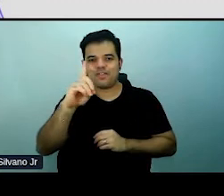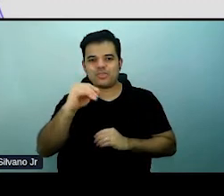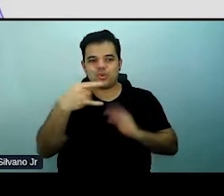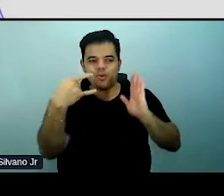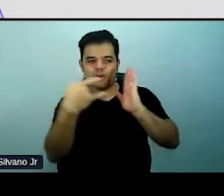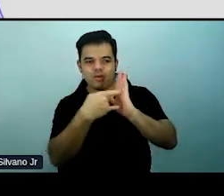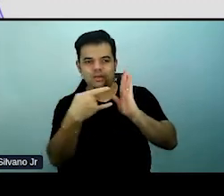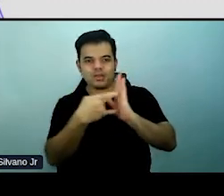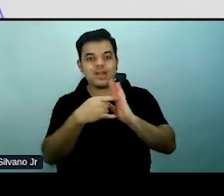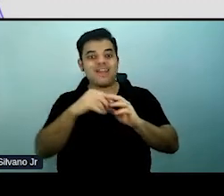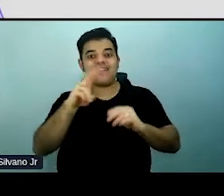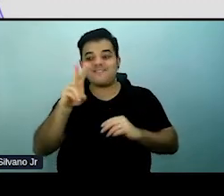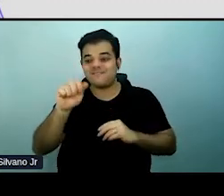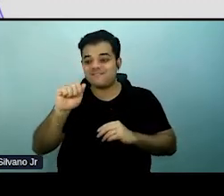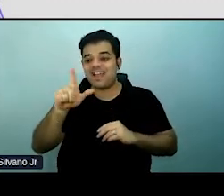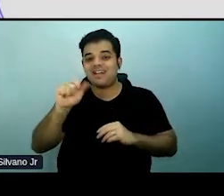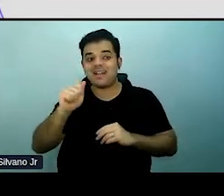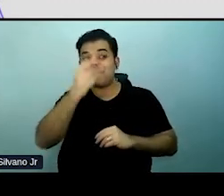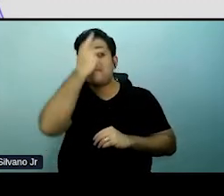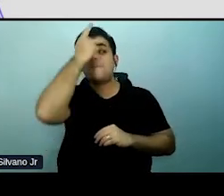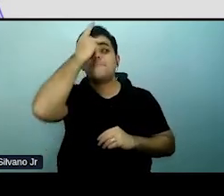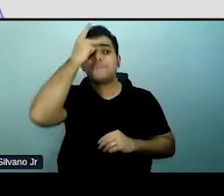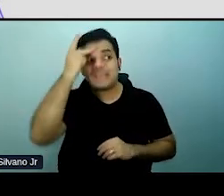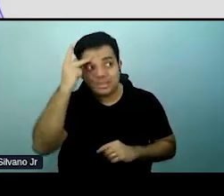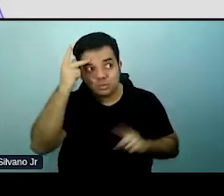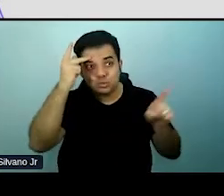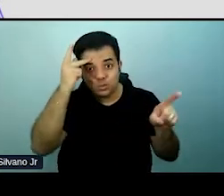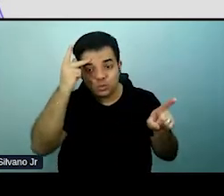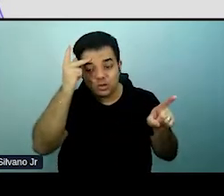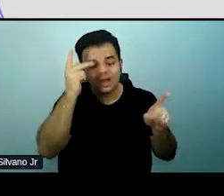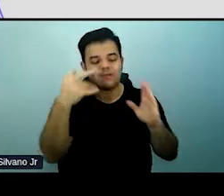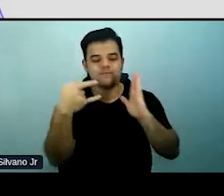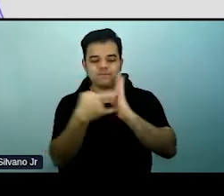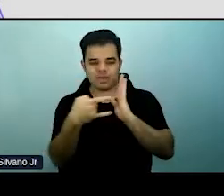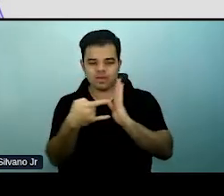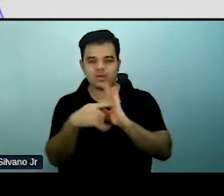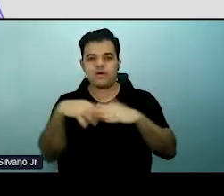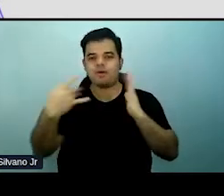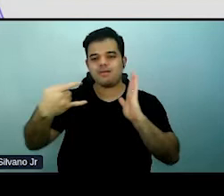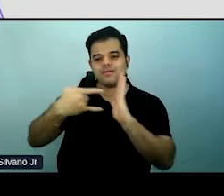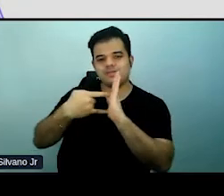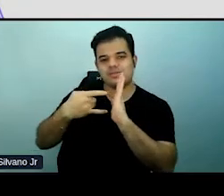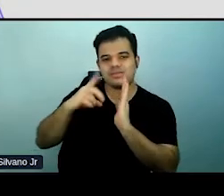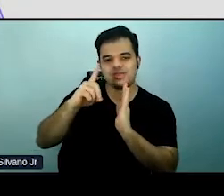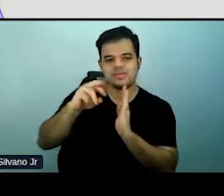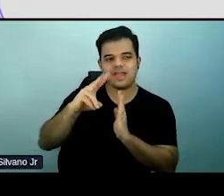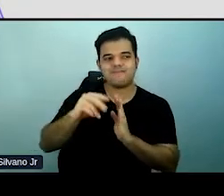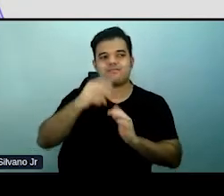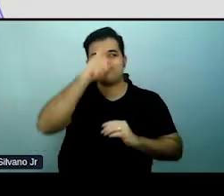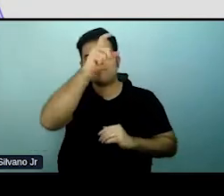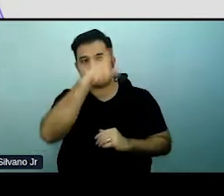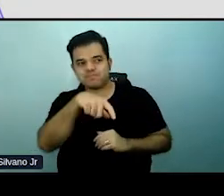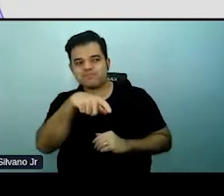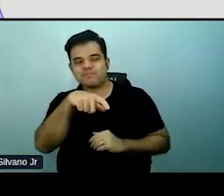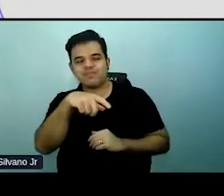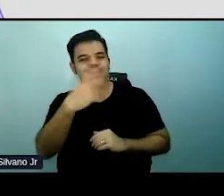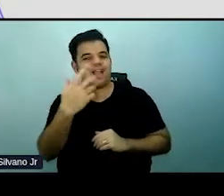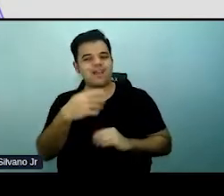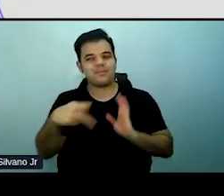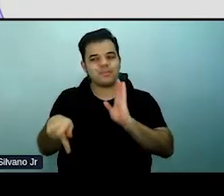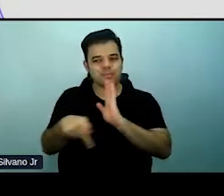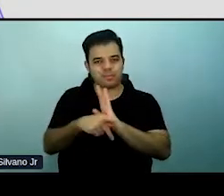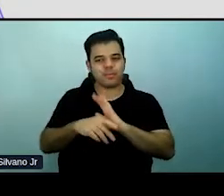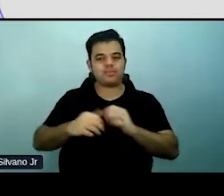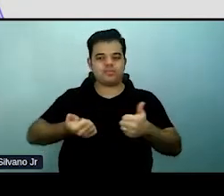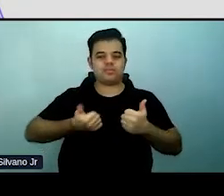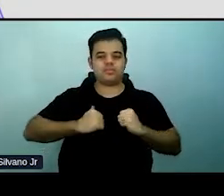de vaga para pessoa desenvolvedora, vaga para pessoa dev recruiter, então são alguns dos exemplos que a gente traz aqui do cuidado